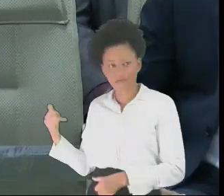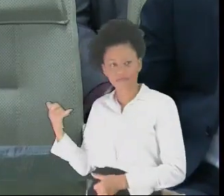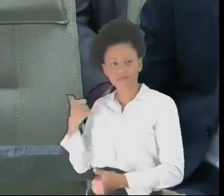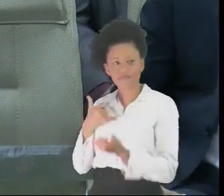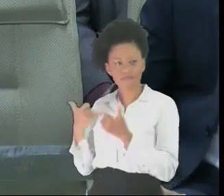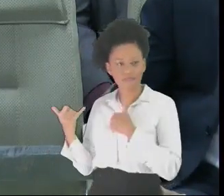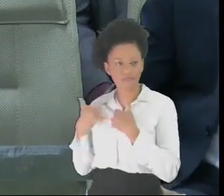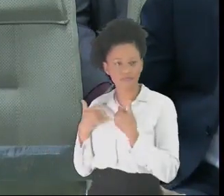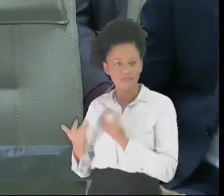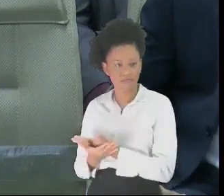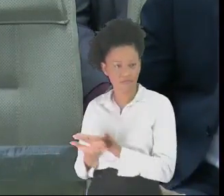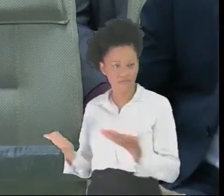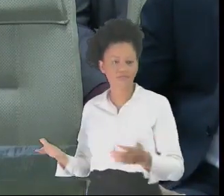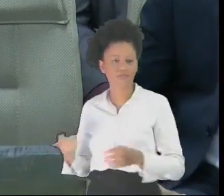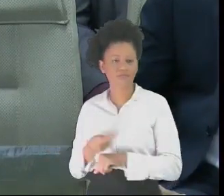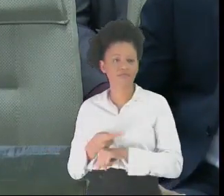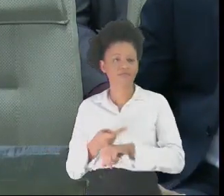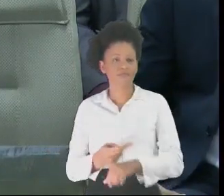E